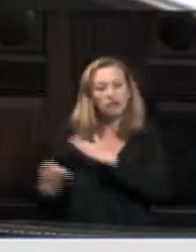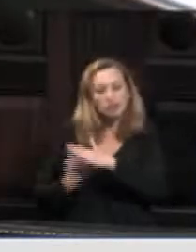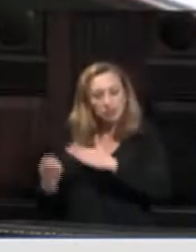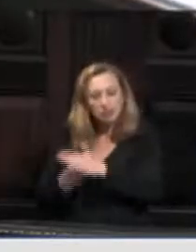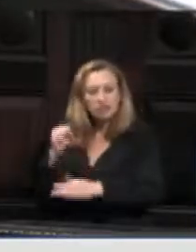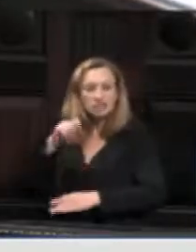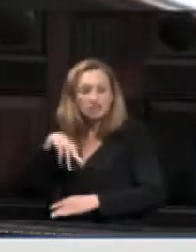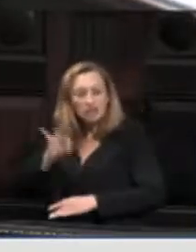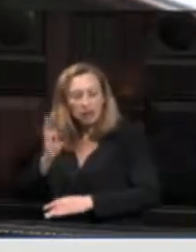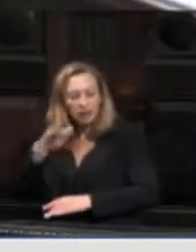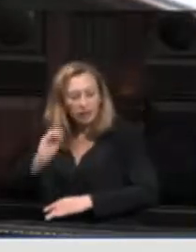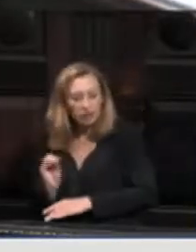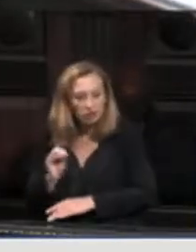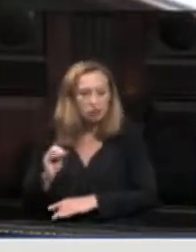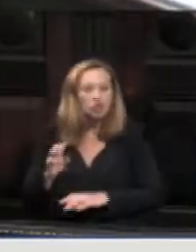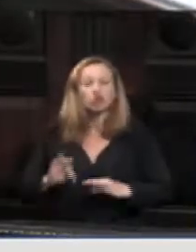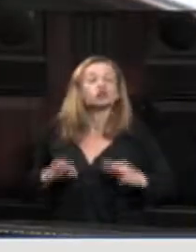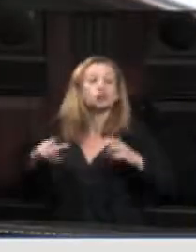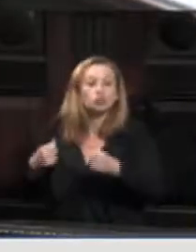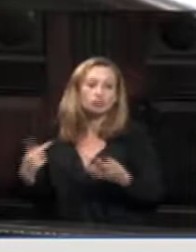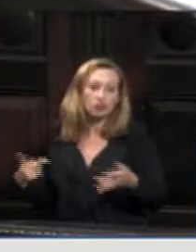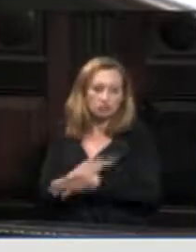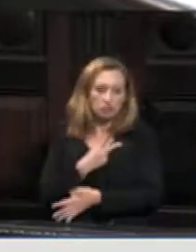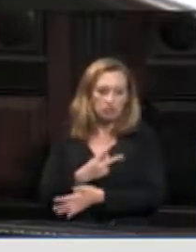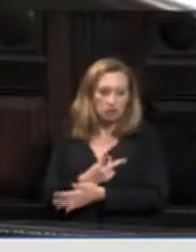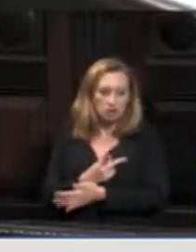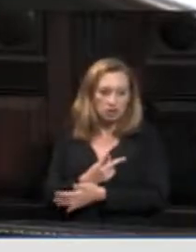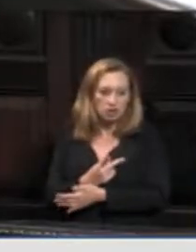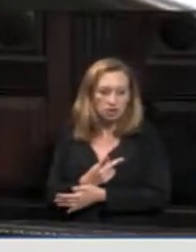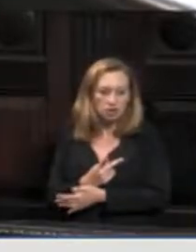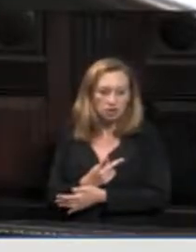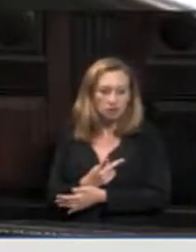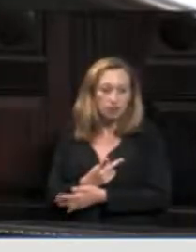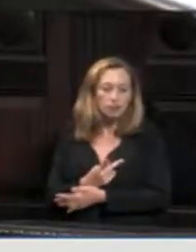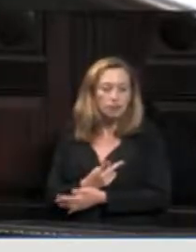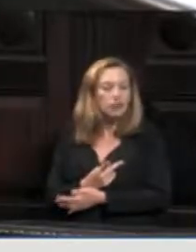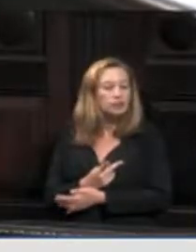saneamento. E tudo vai acontecer de uma maneira